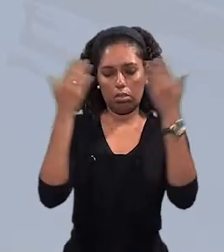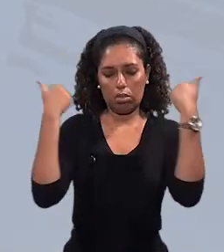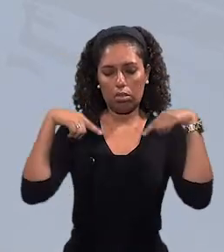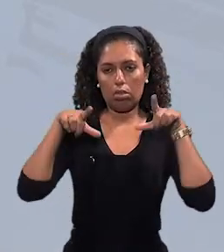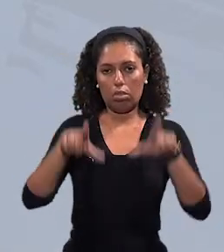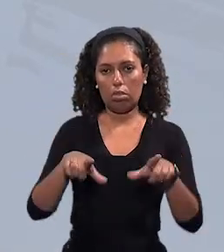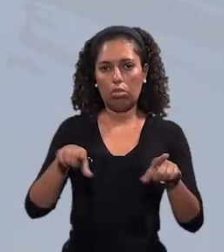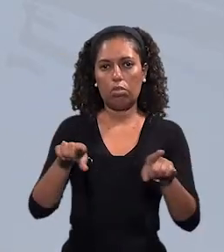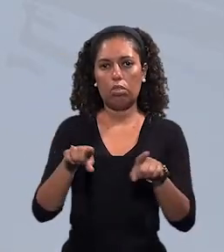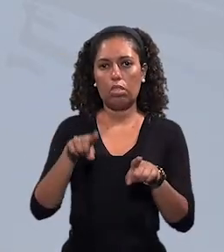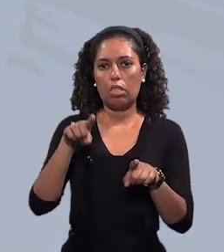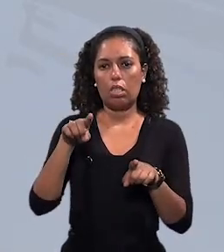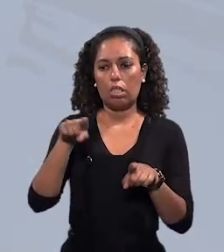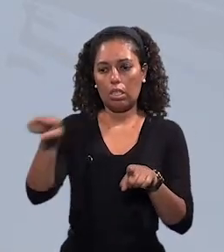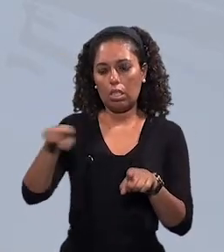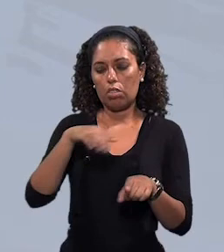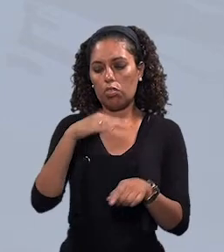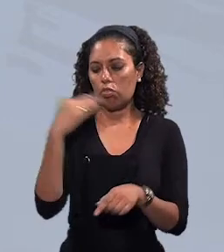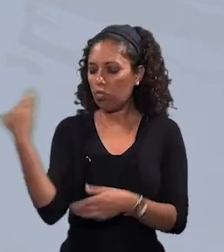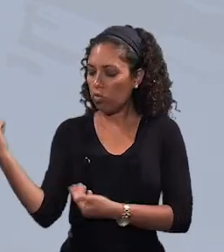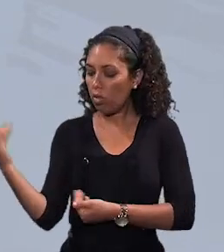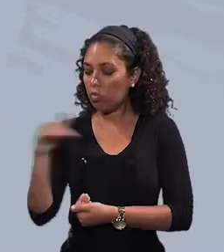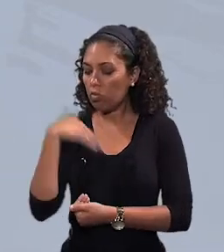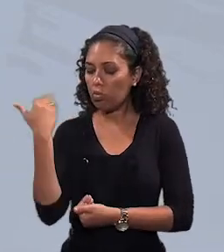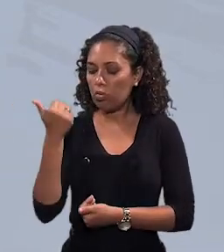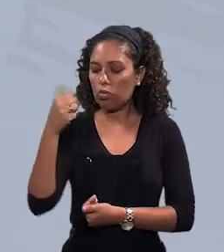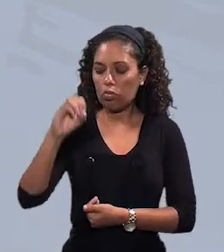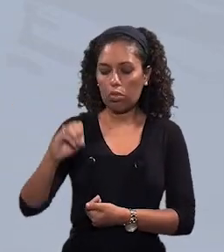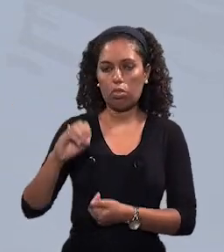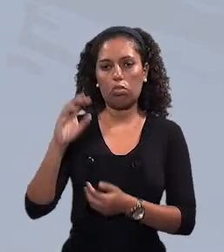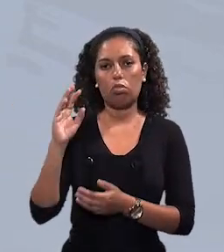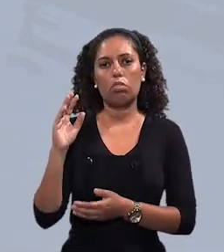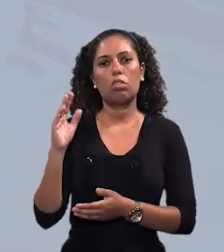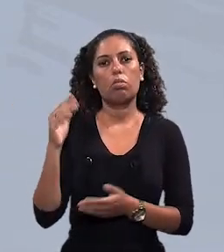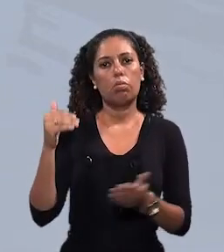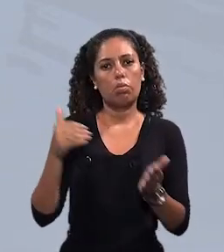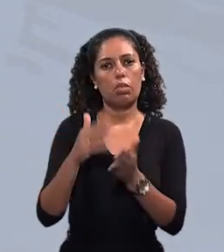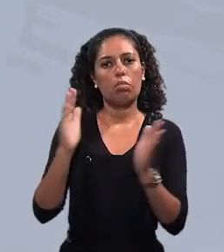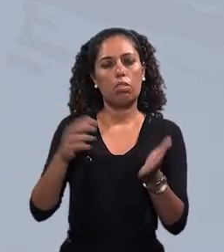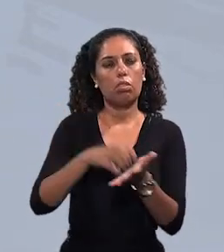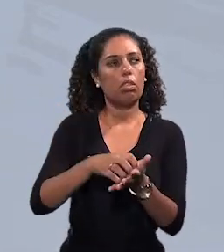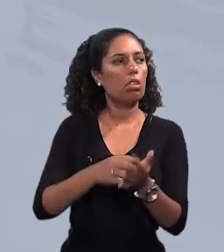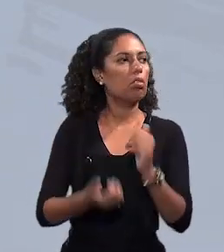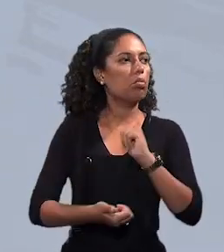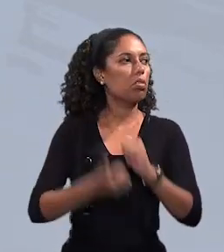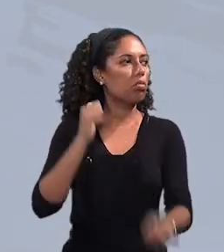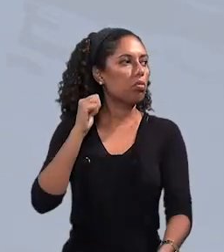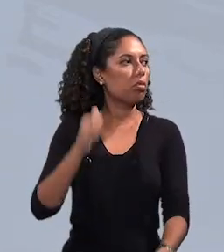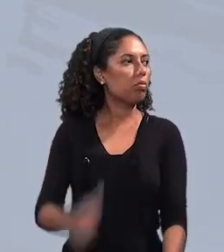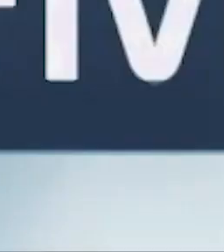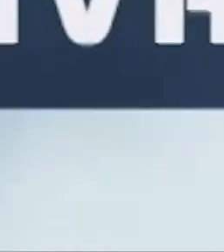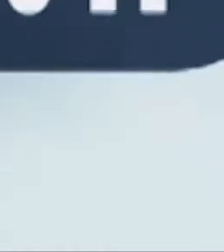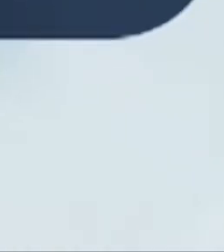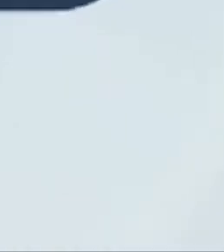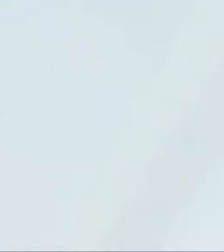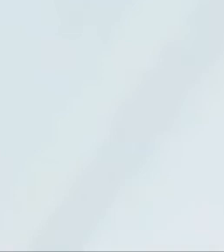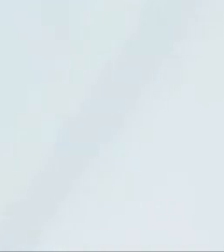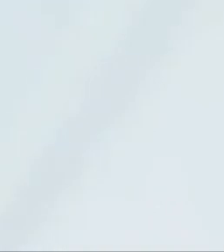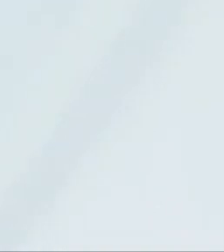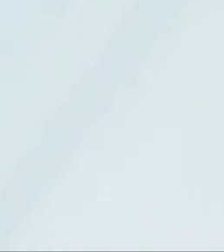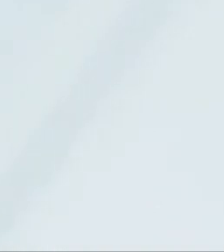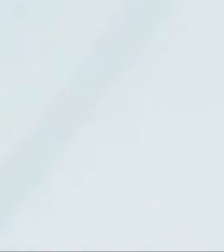em homenagem às vítimas, aqueles 10 garotos, né, que morreram lá no Ninho do Urubu. Já, no Arena Esportiva.